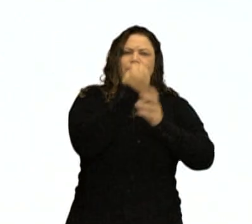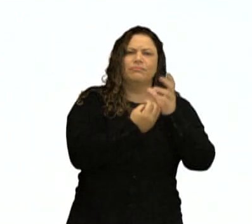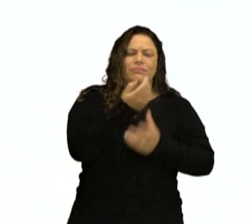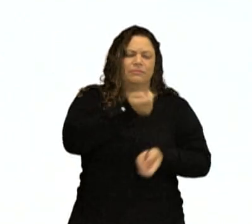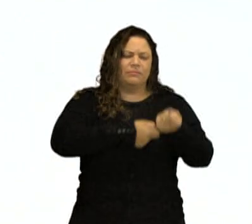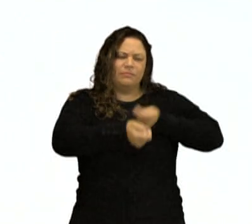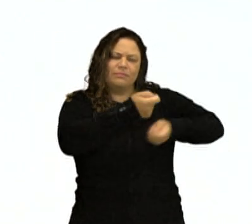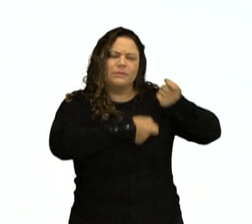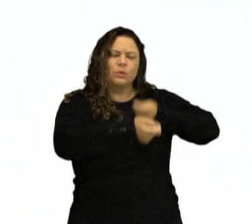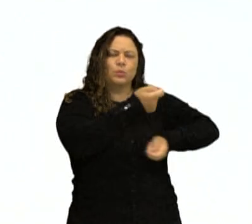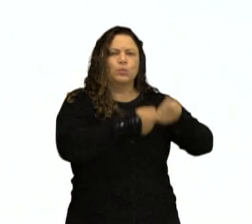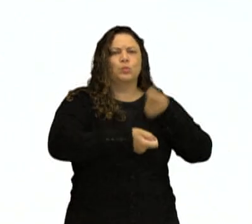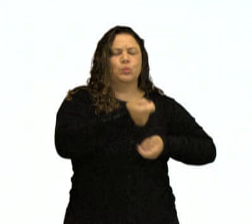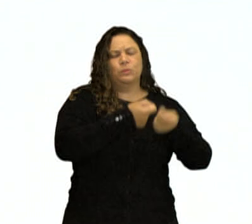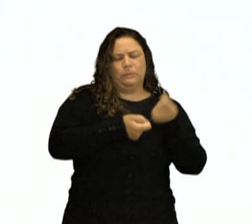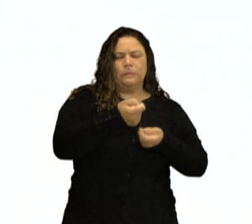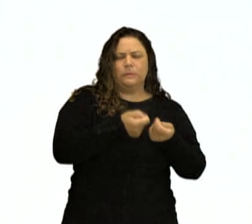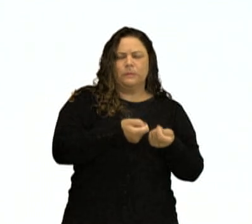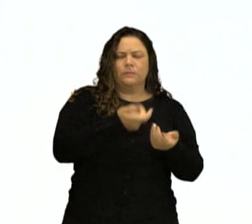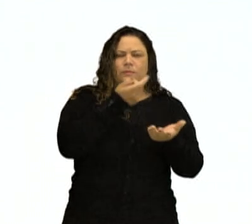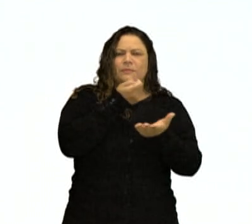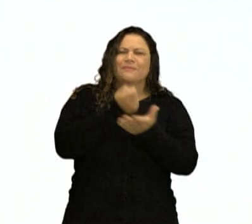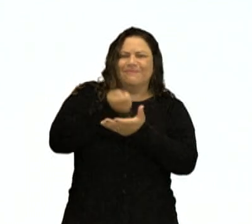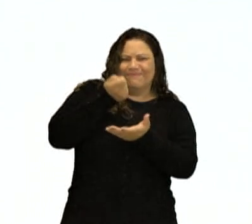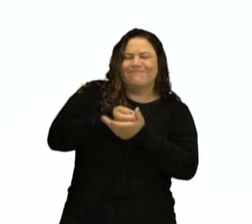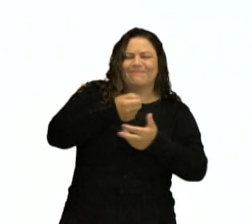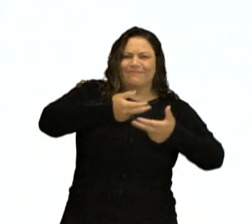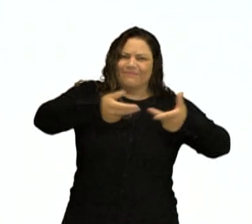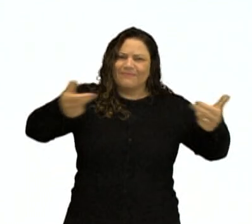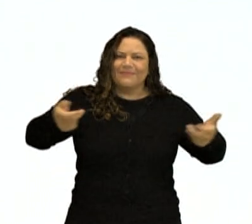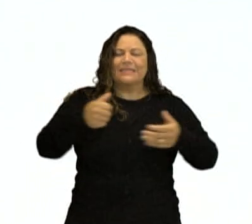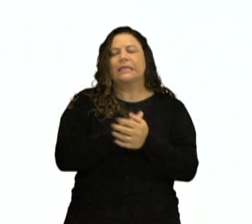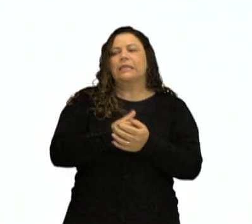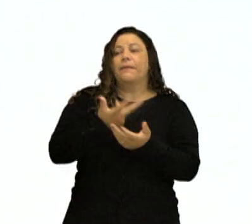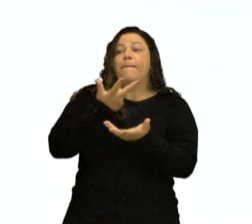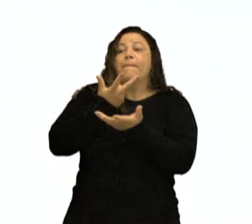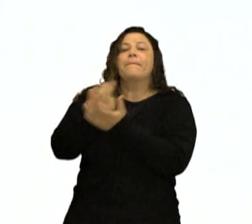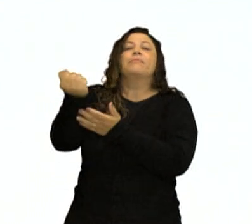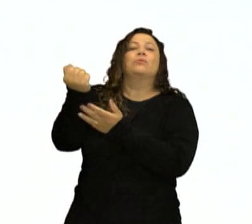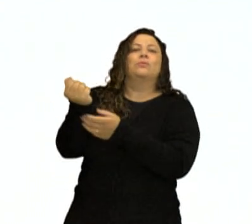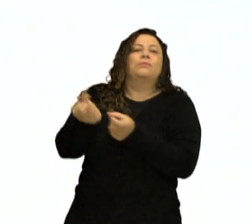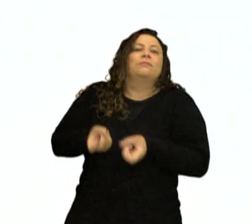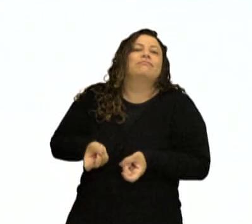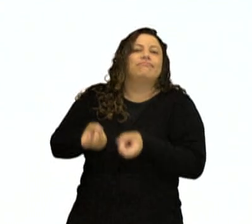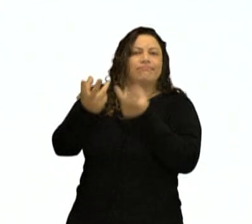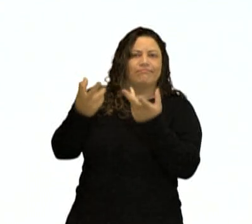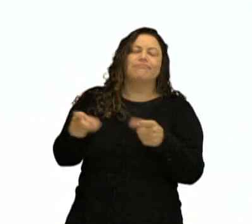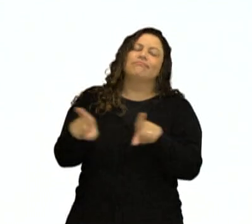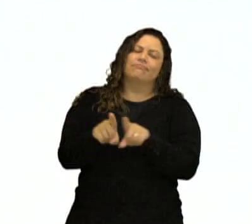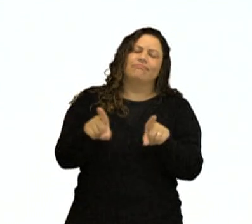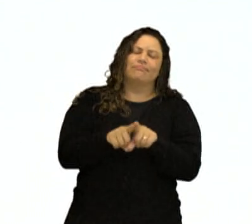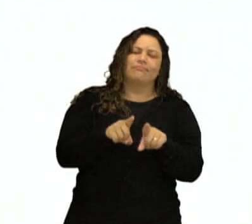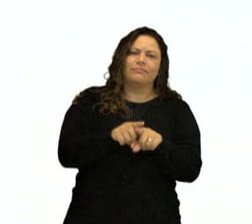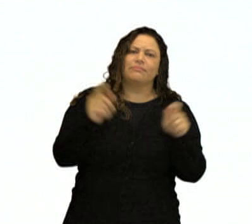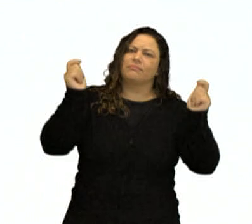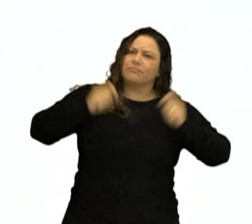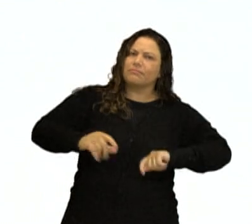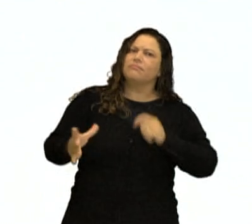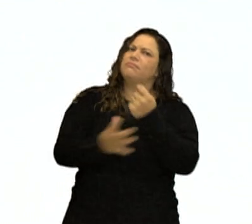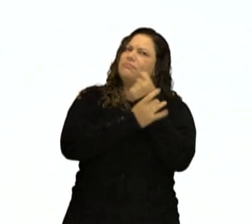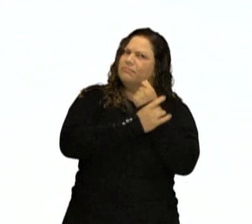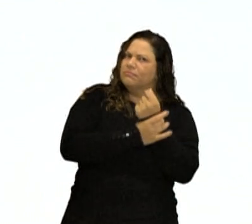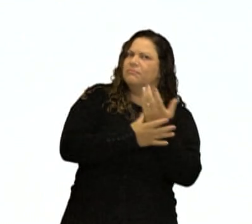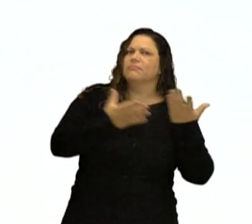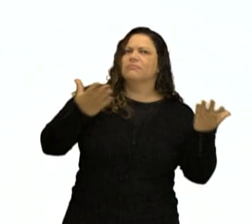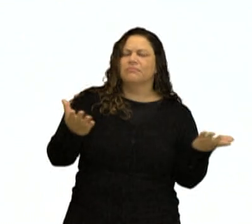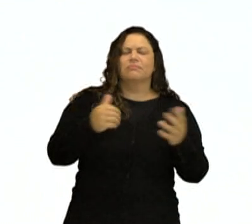negociar melhor os preços da matéria-prima, vão, né, dessa compra e venda, e também vai aí se proteger, né? Eles acabam